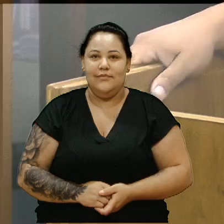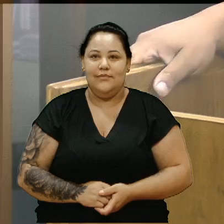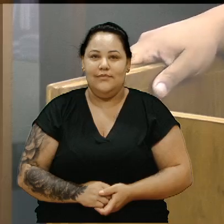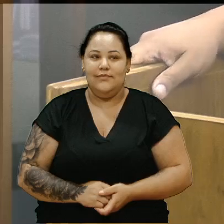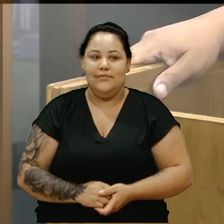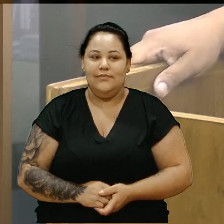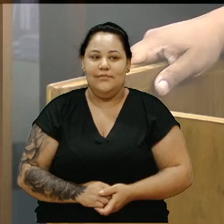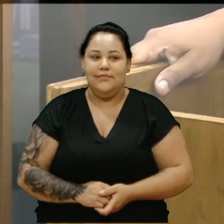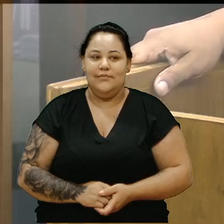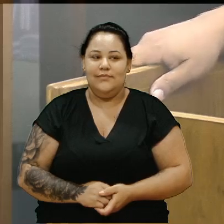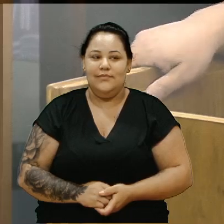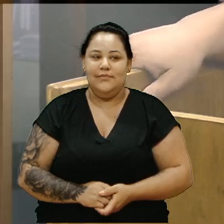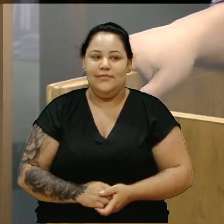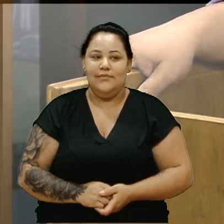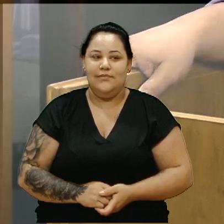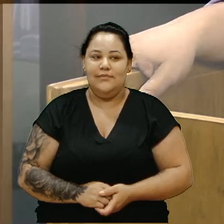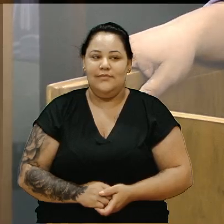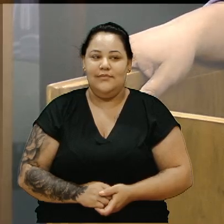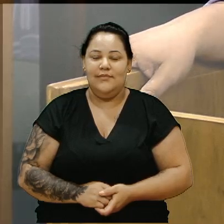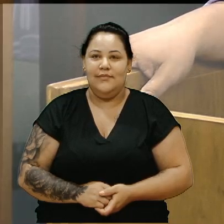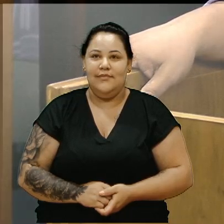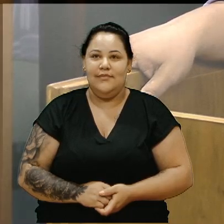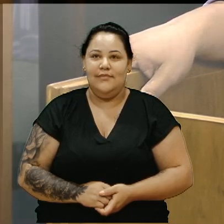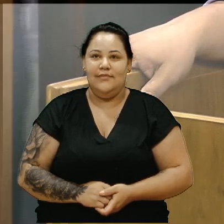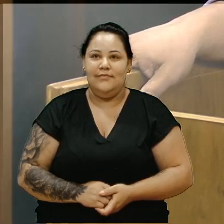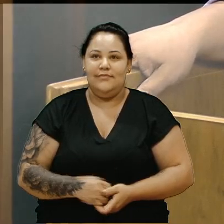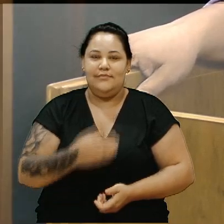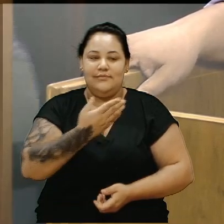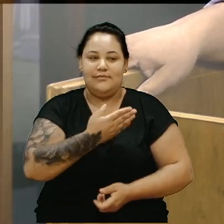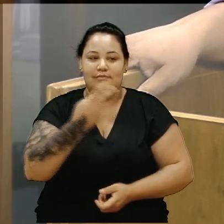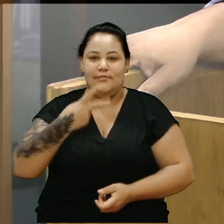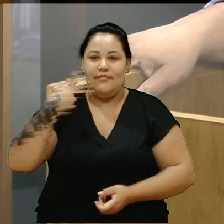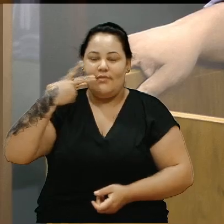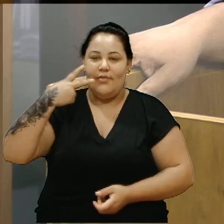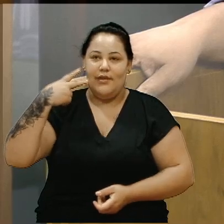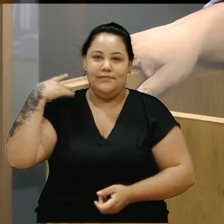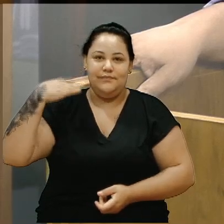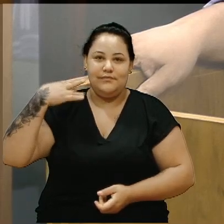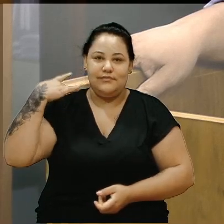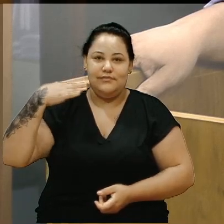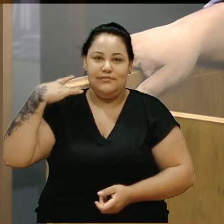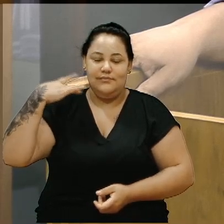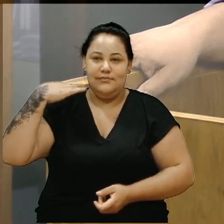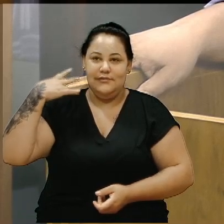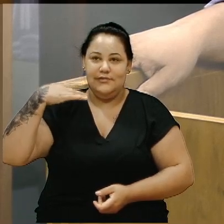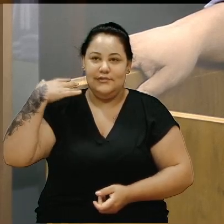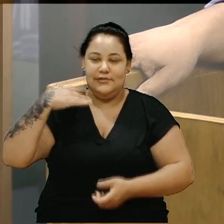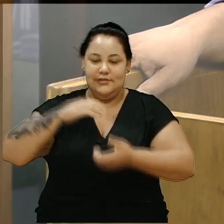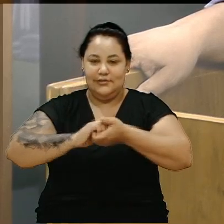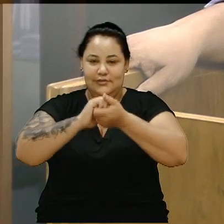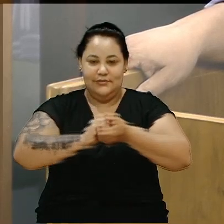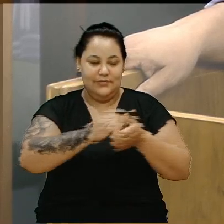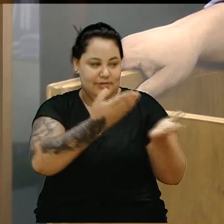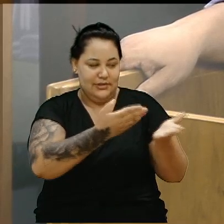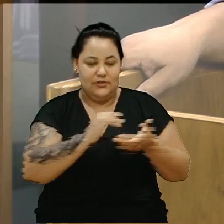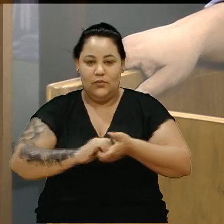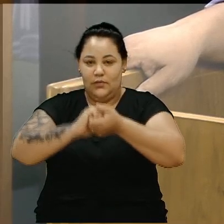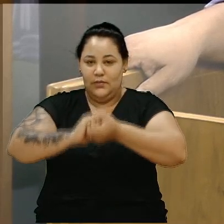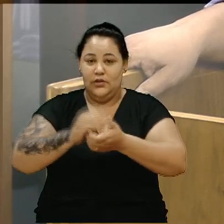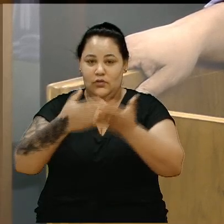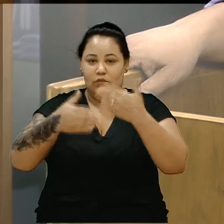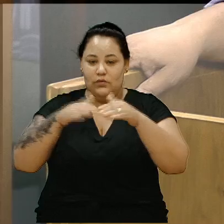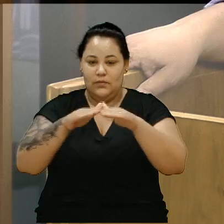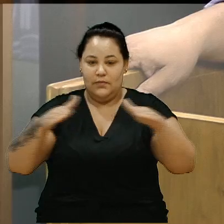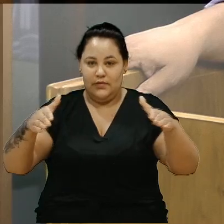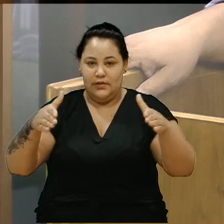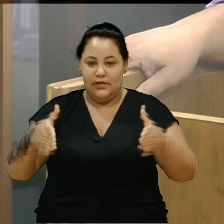Senhora presidente, vereadora Andressa, saudando Vossa Excelência, saúdo toda a mesa diretora na condição